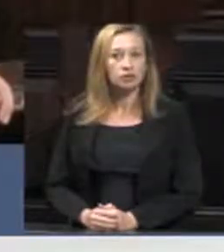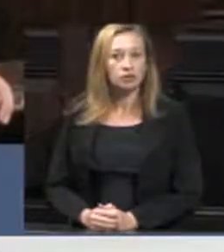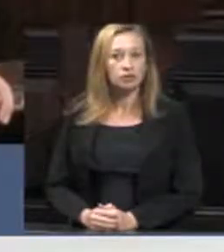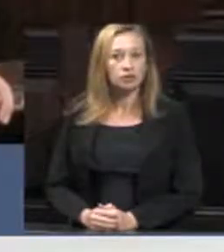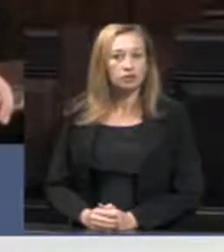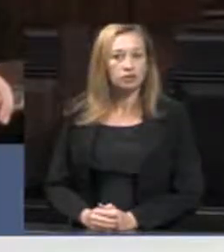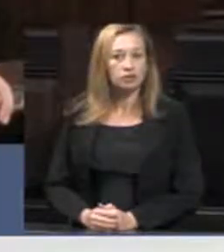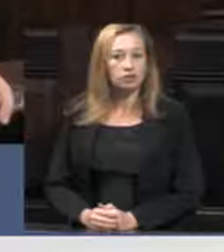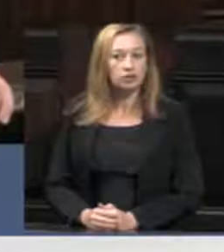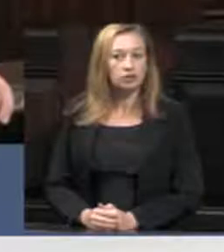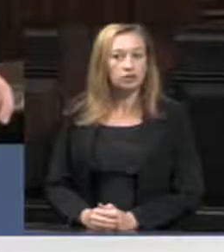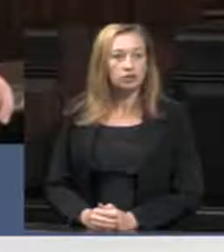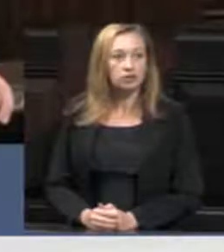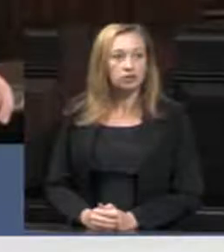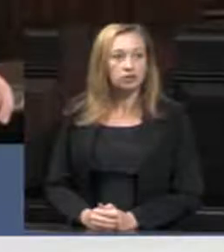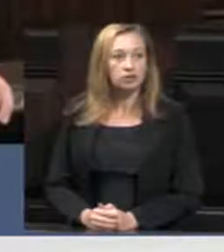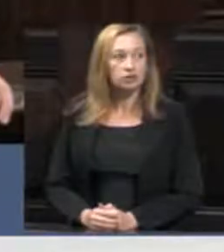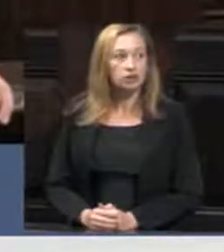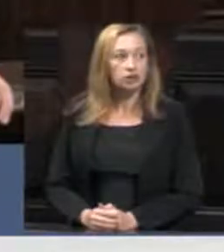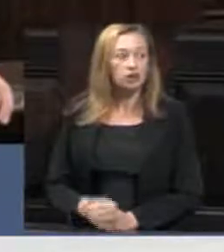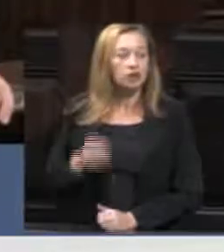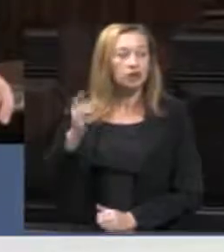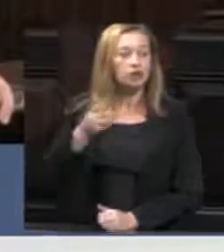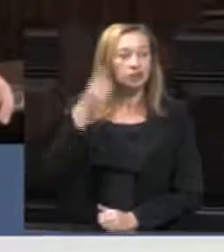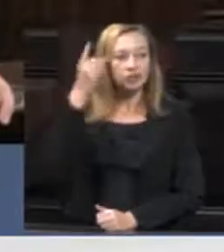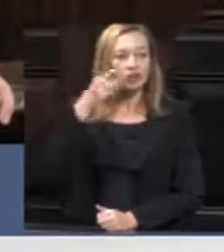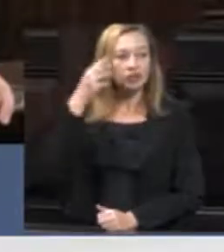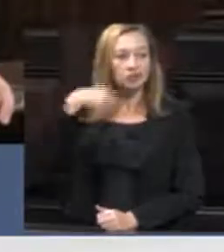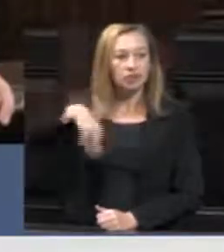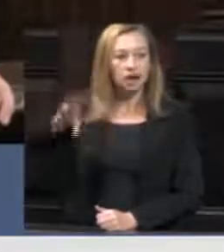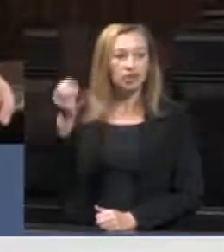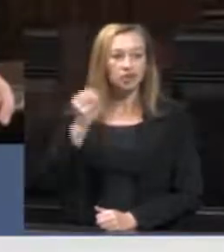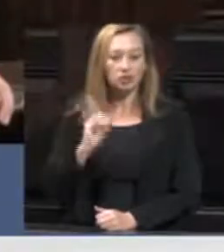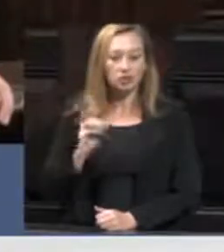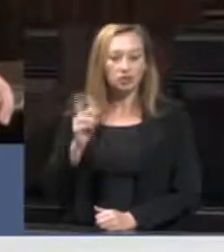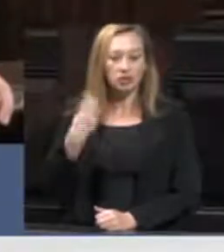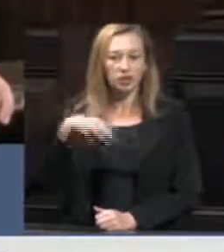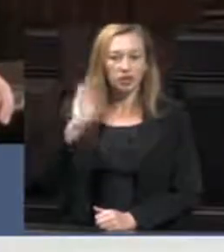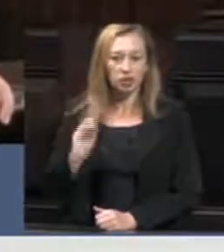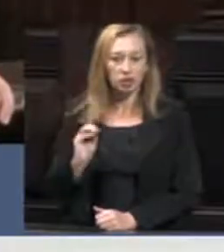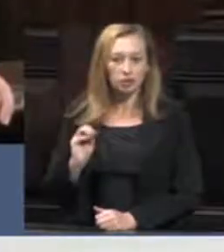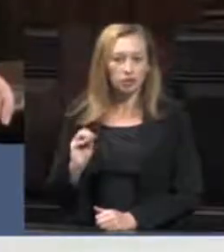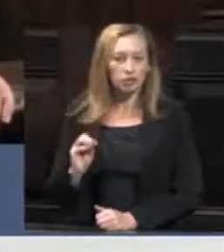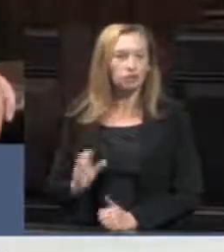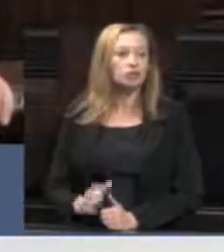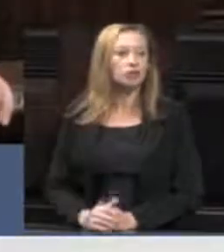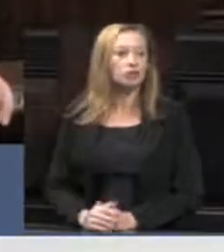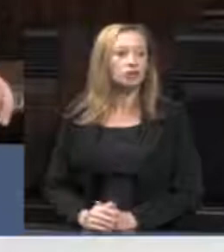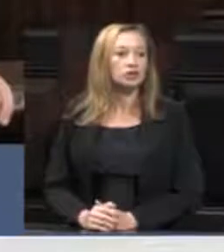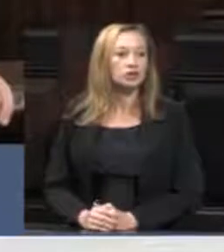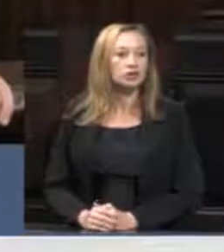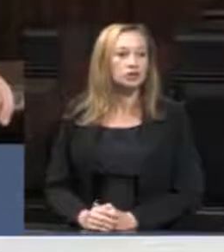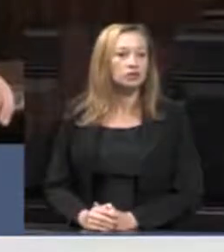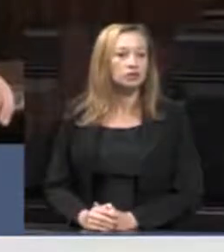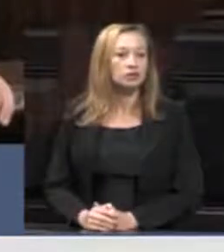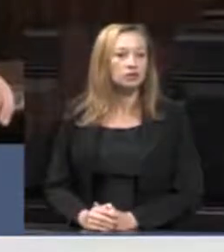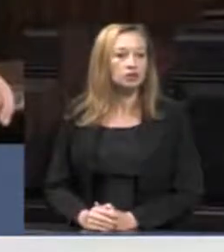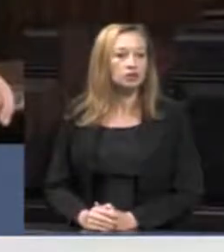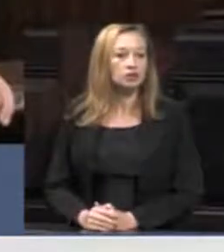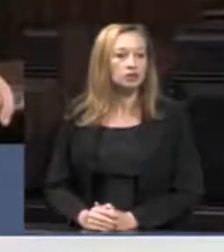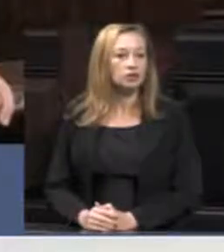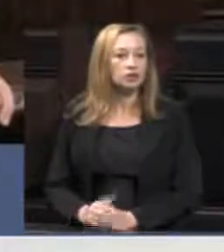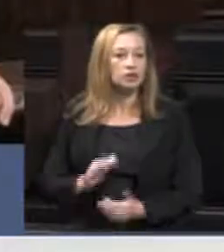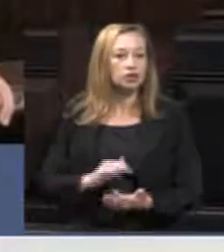manobra regimental, deputado Márcio Pacheco, e tinha esse direito, retirou